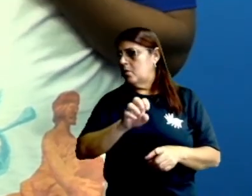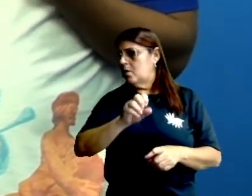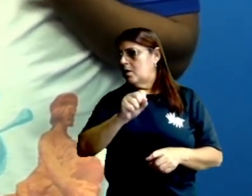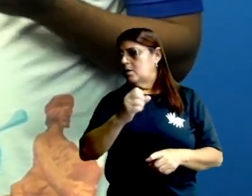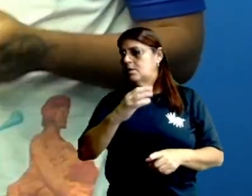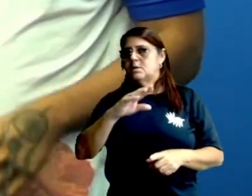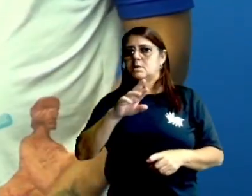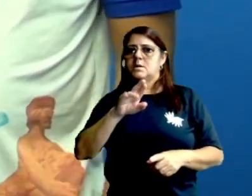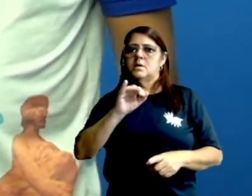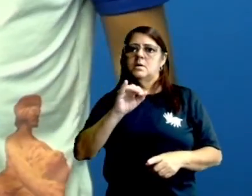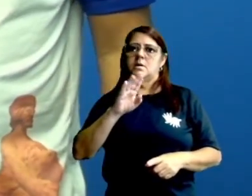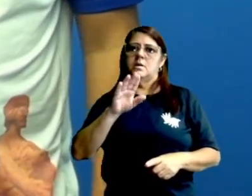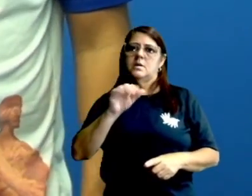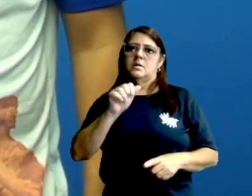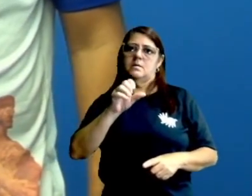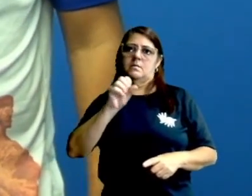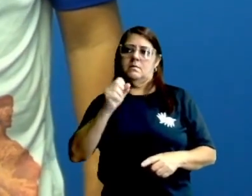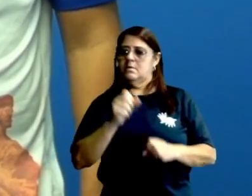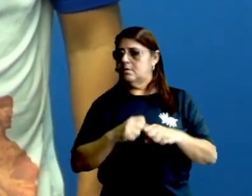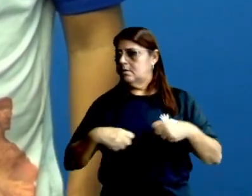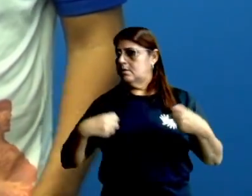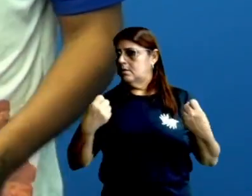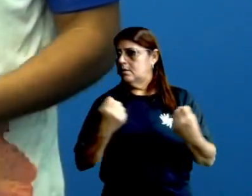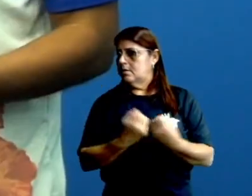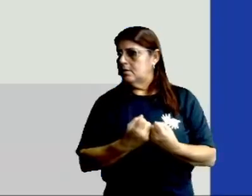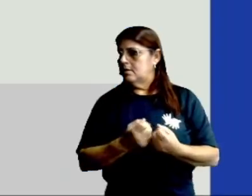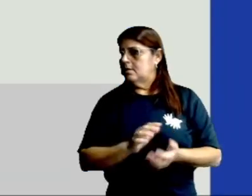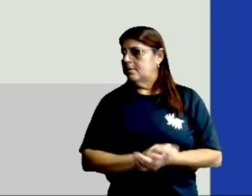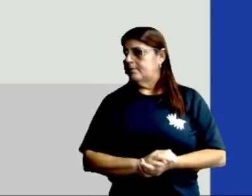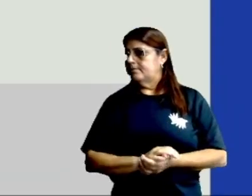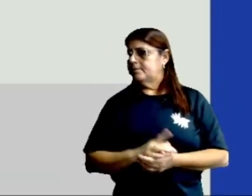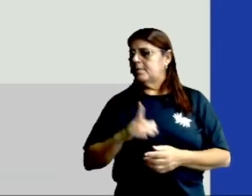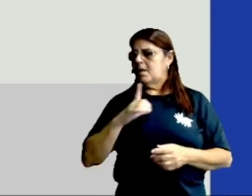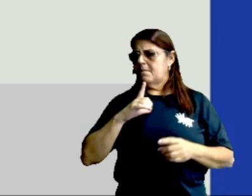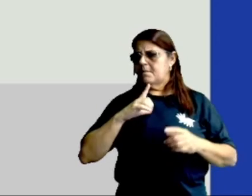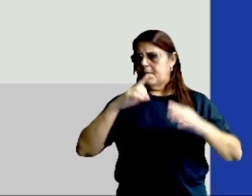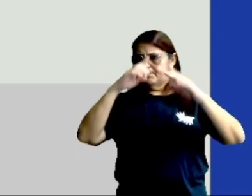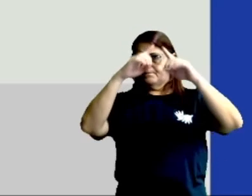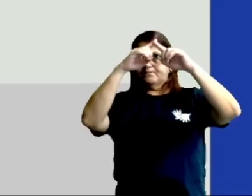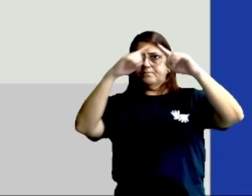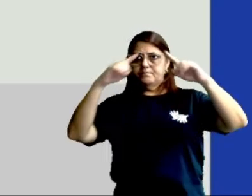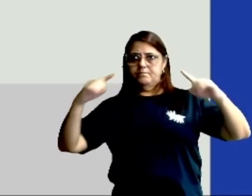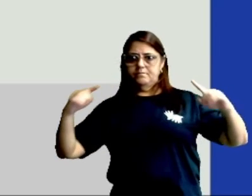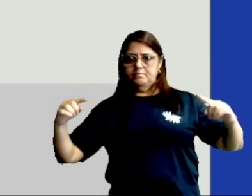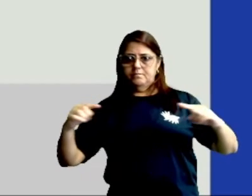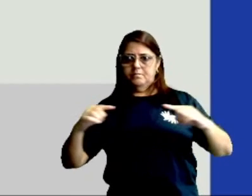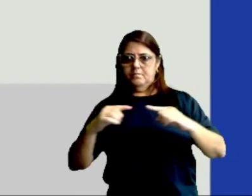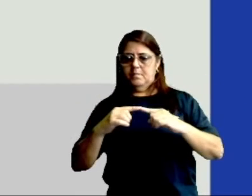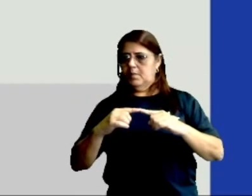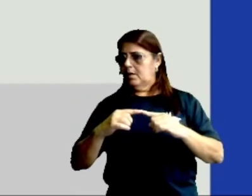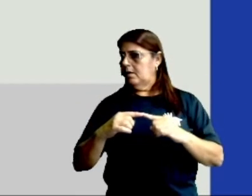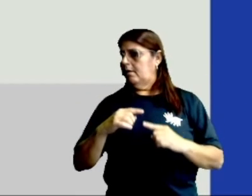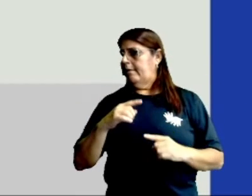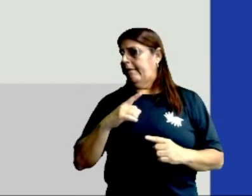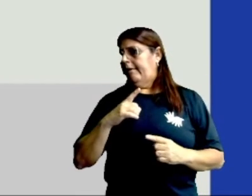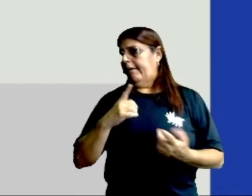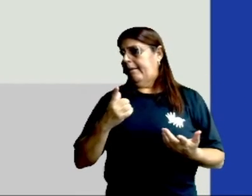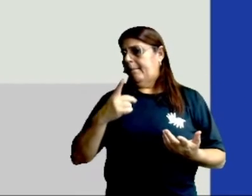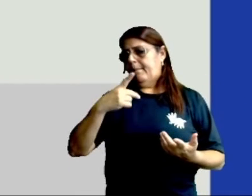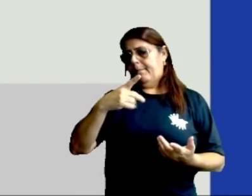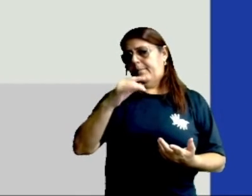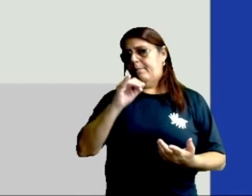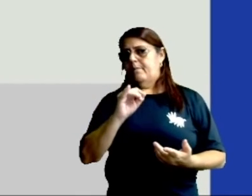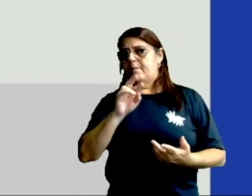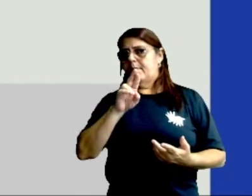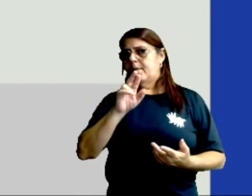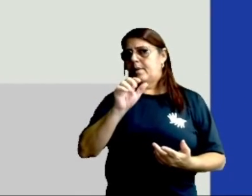importância extremamente grande aí na sociedade egípcia Isso aqui é uma pirâmide em mais 15 tá